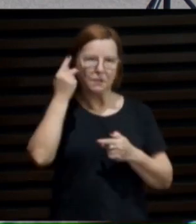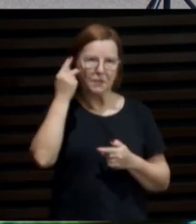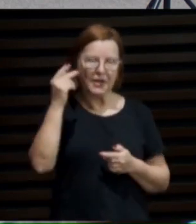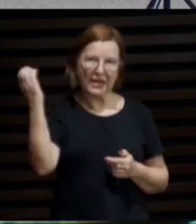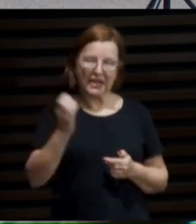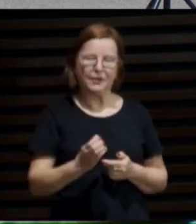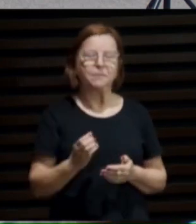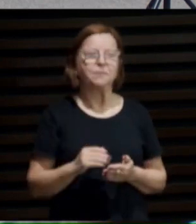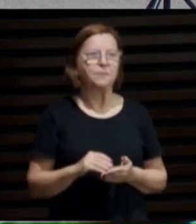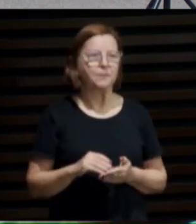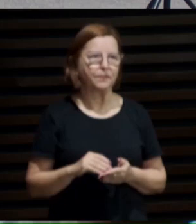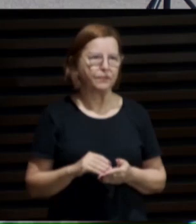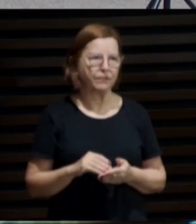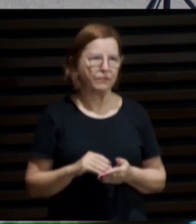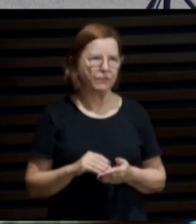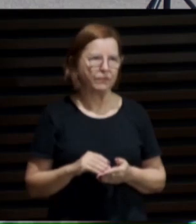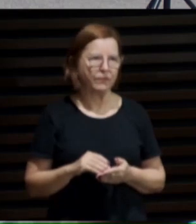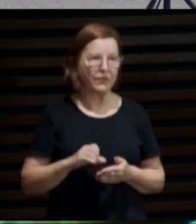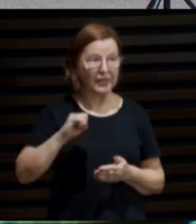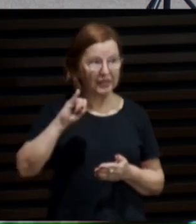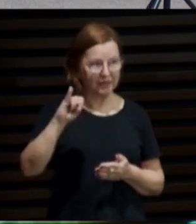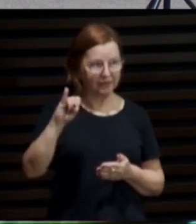Caim assim: se,